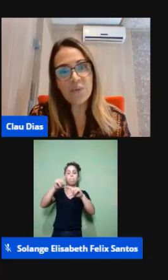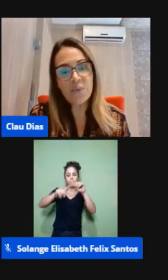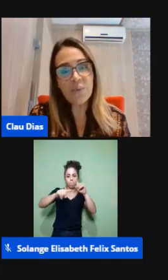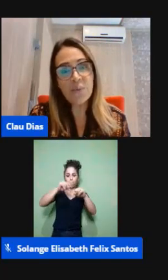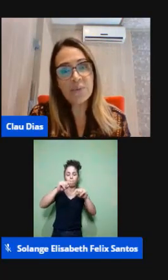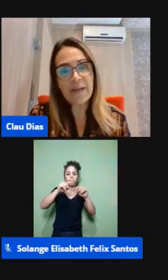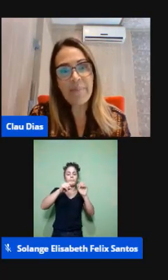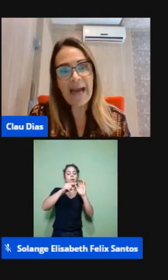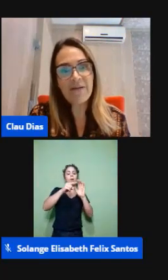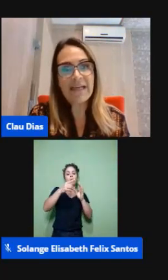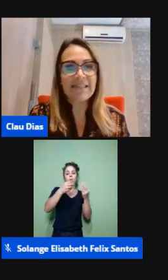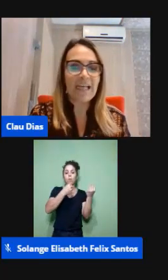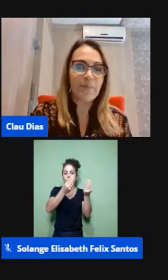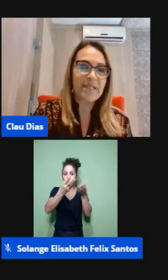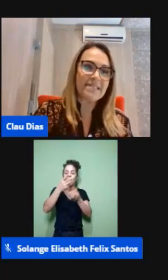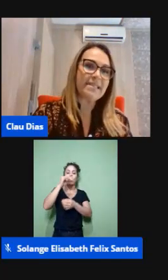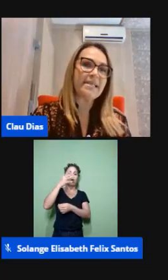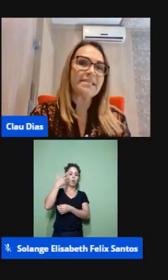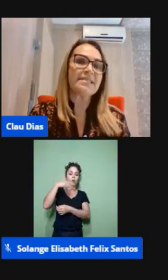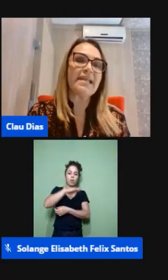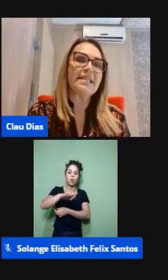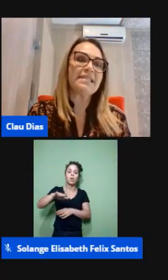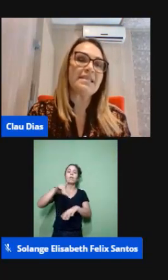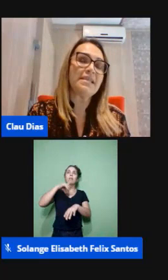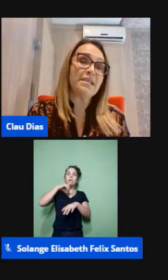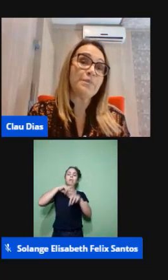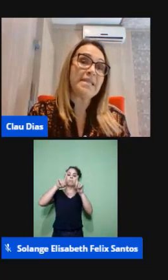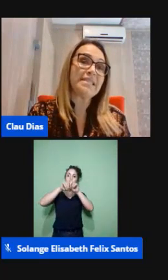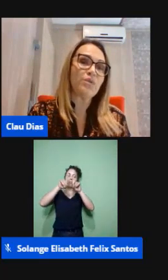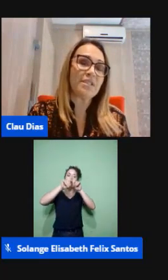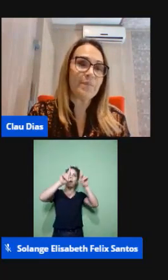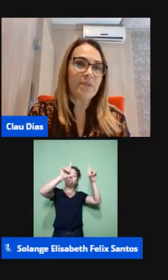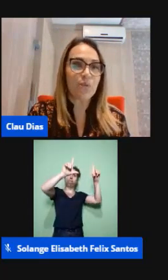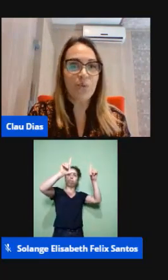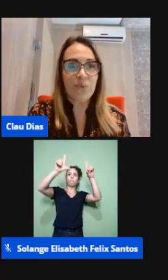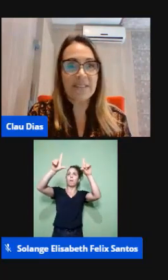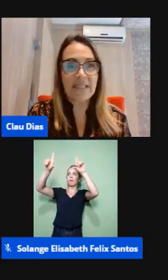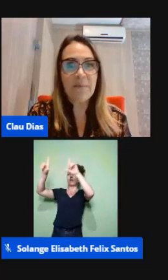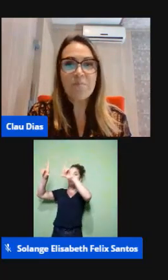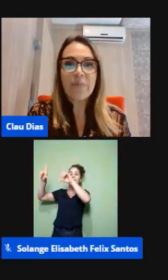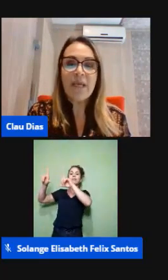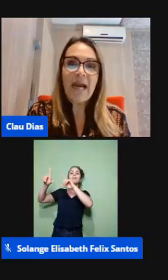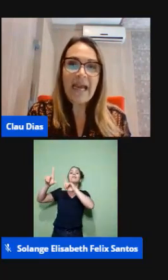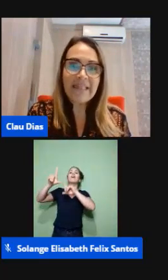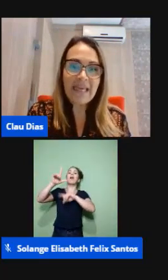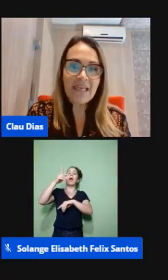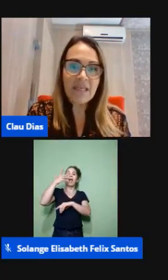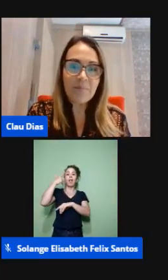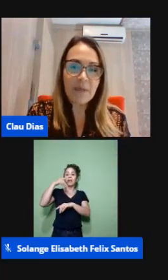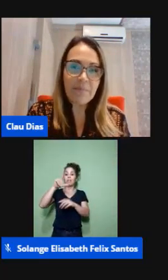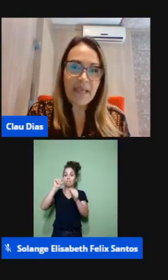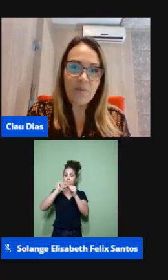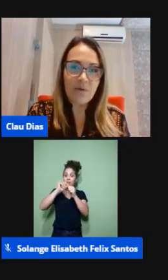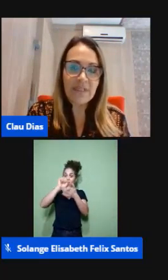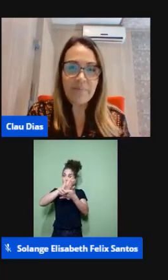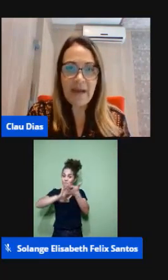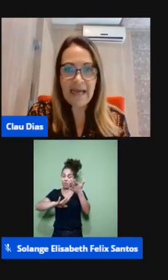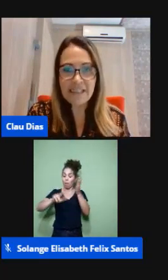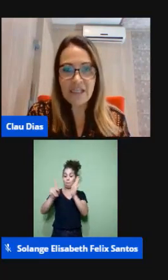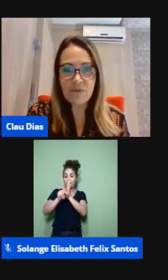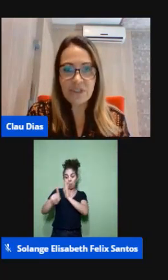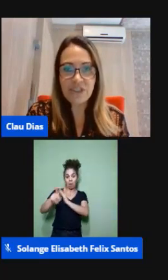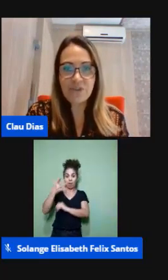parede o trabalho realizado por essas crianças, né? Dessa expressão das pinturas, né? Aí tem também uma